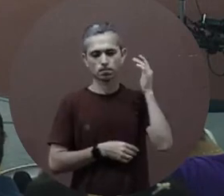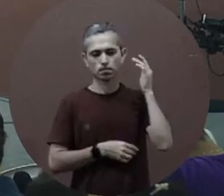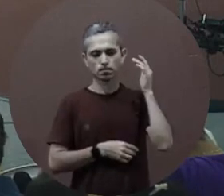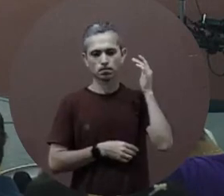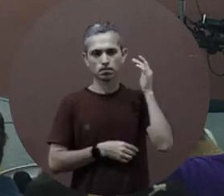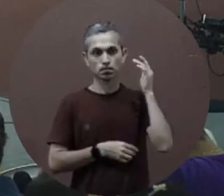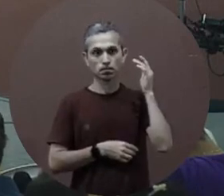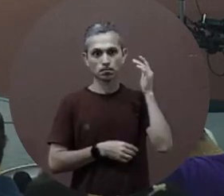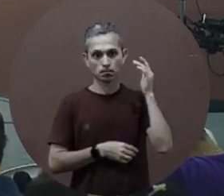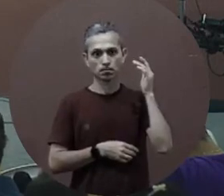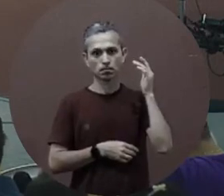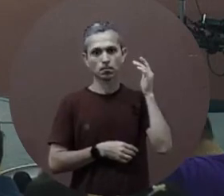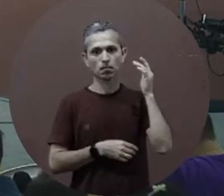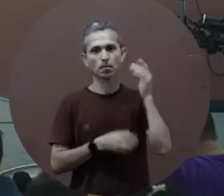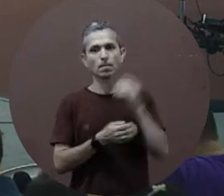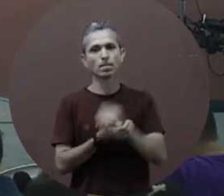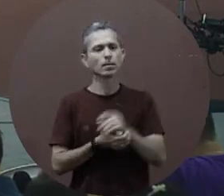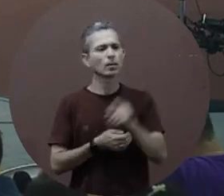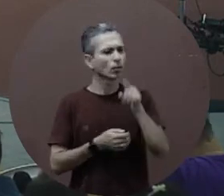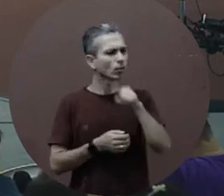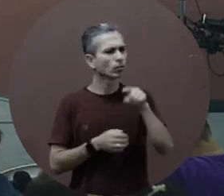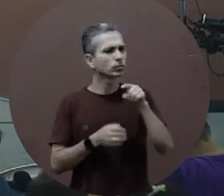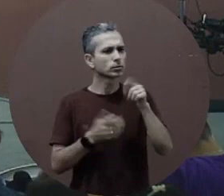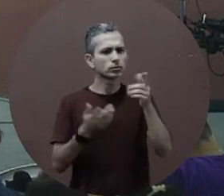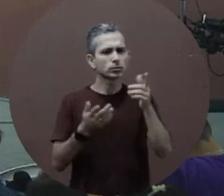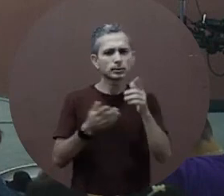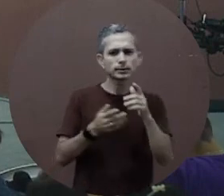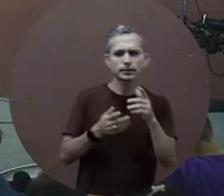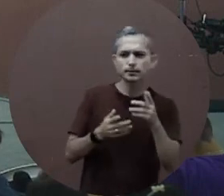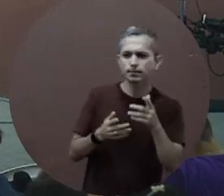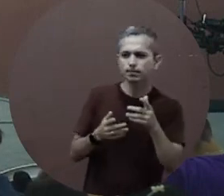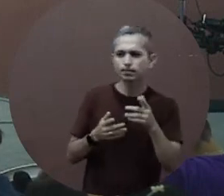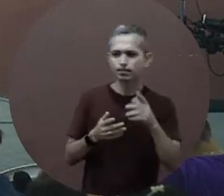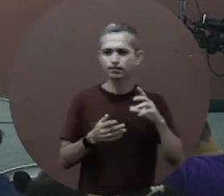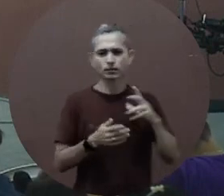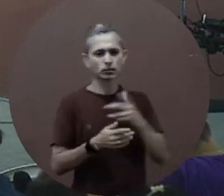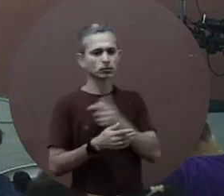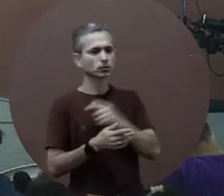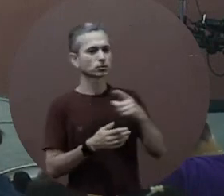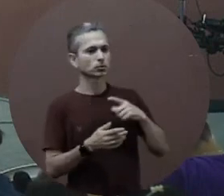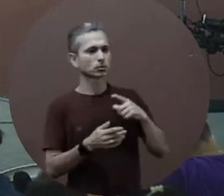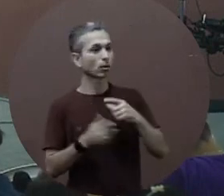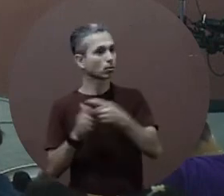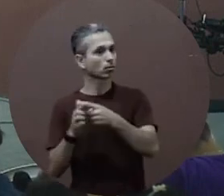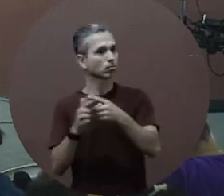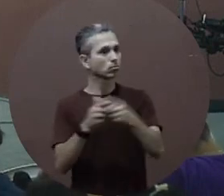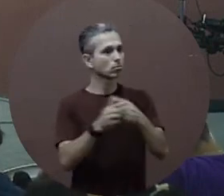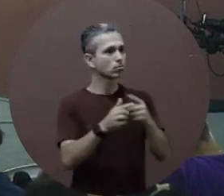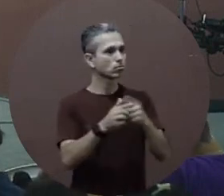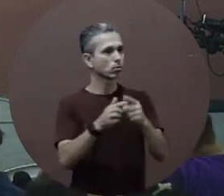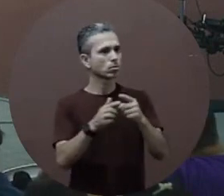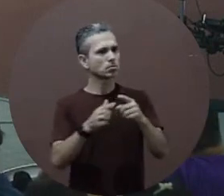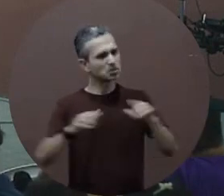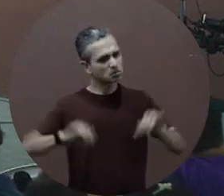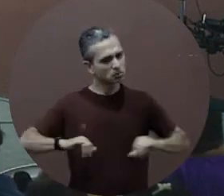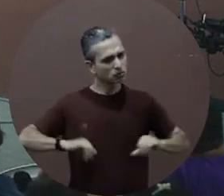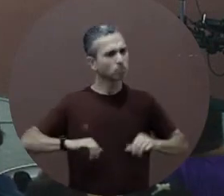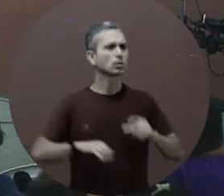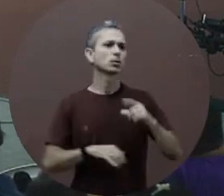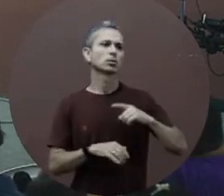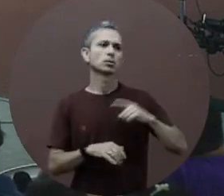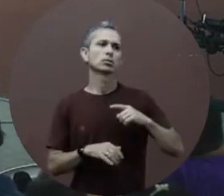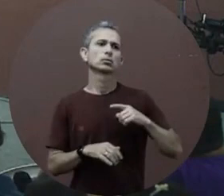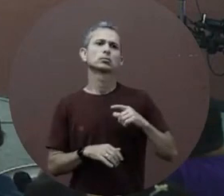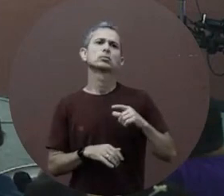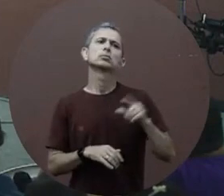quando depois que foram iluminados, vocês sustentaram grande luta e sofrimentos. Vai vir problema, meu